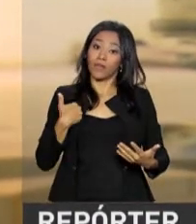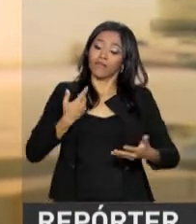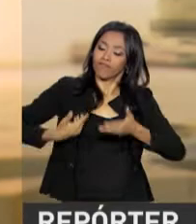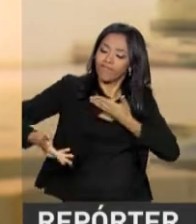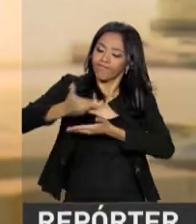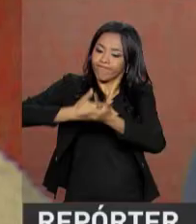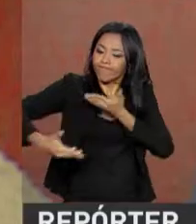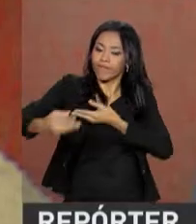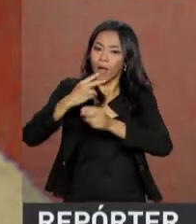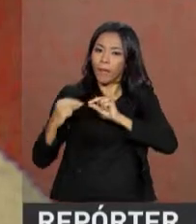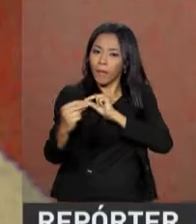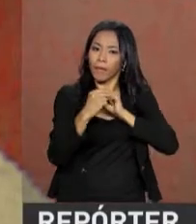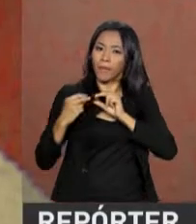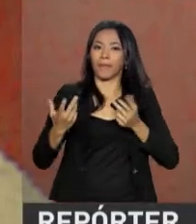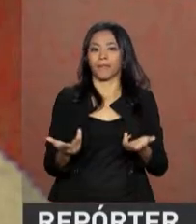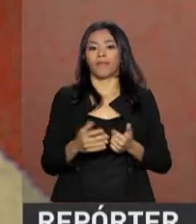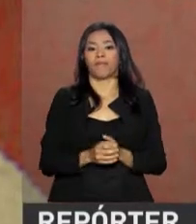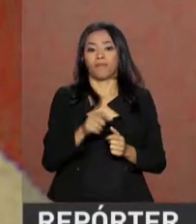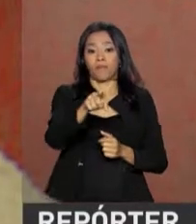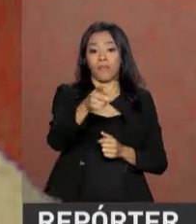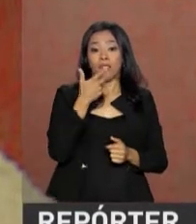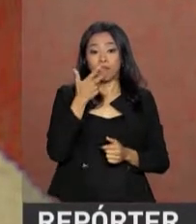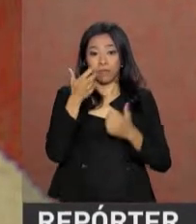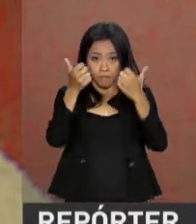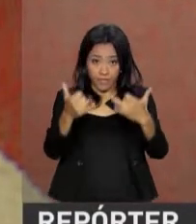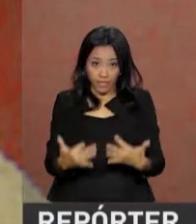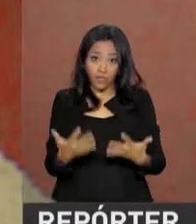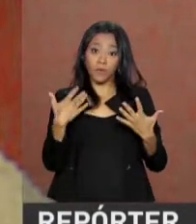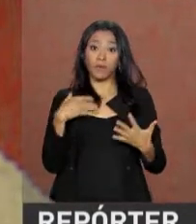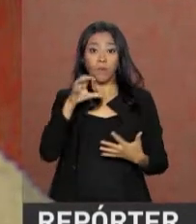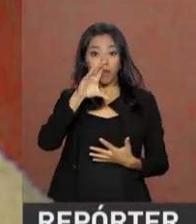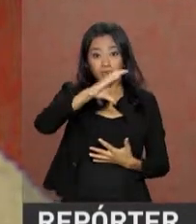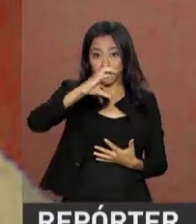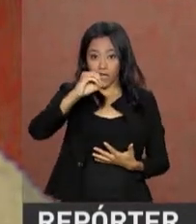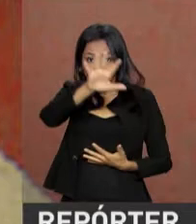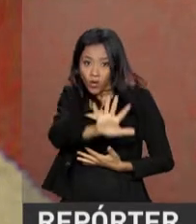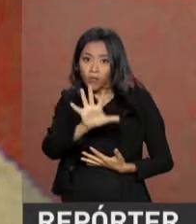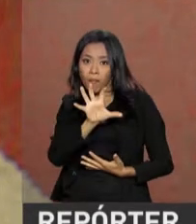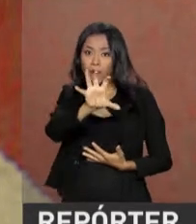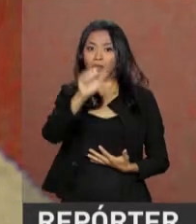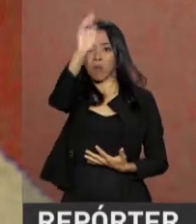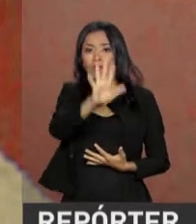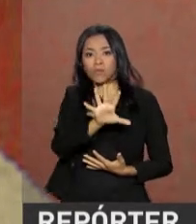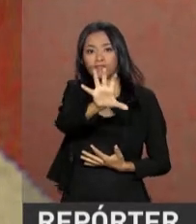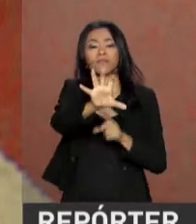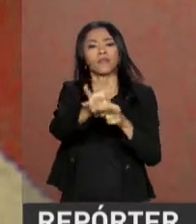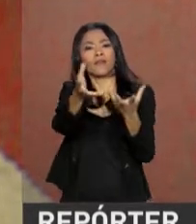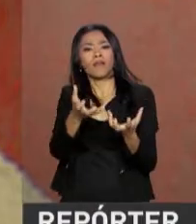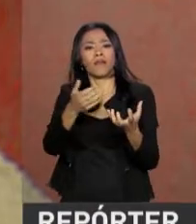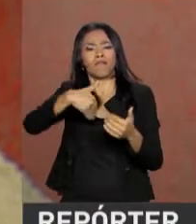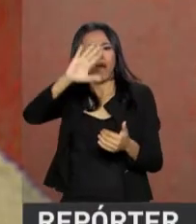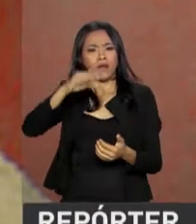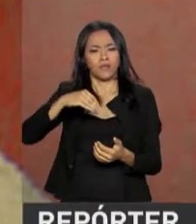à disposição. Uma região que quer alicerçar o seu progresso cada vez mais no conhecimento, na